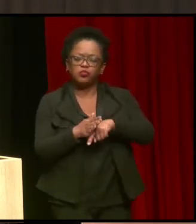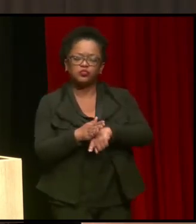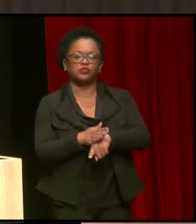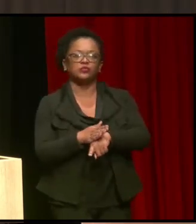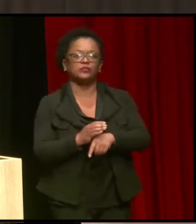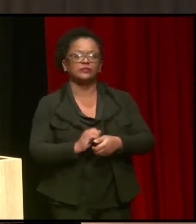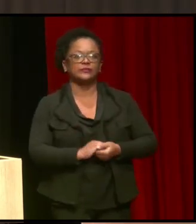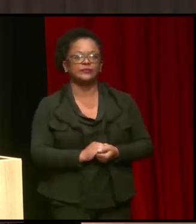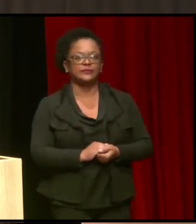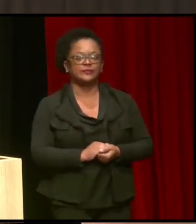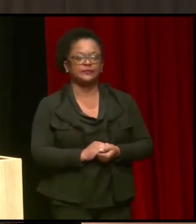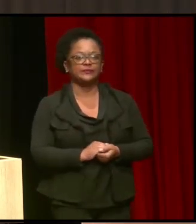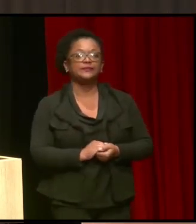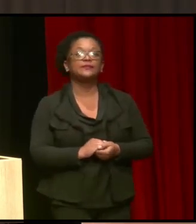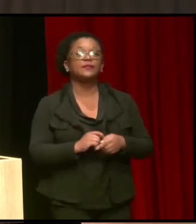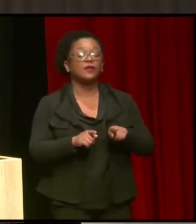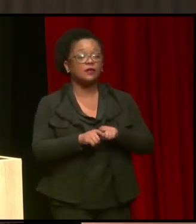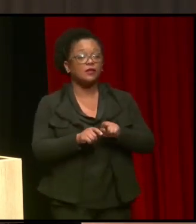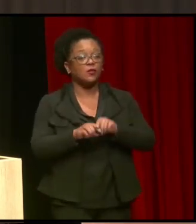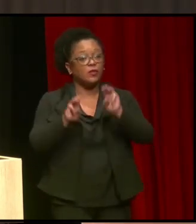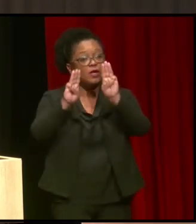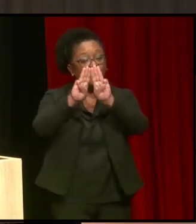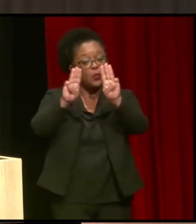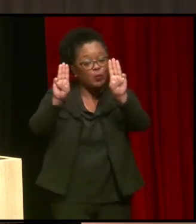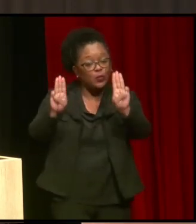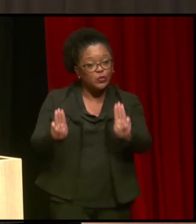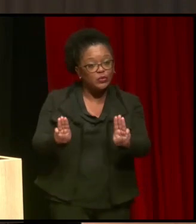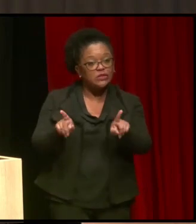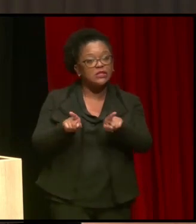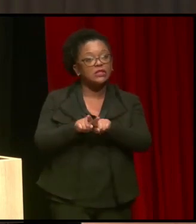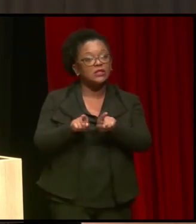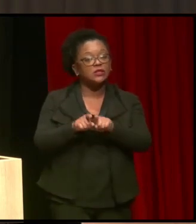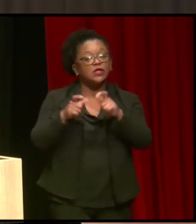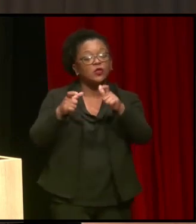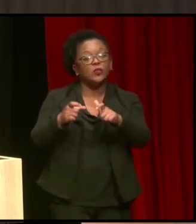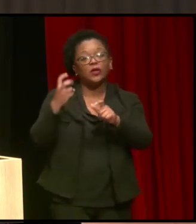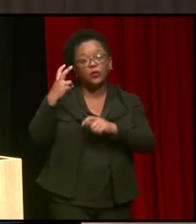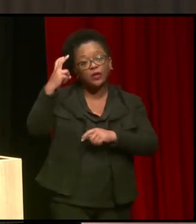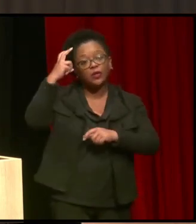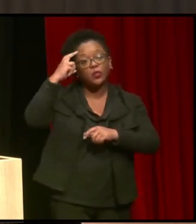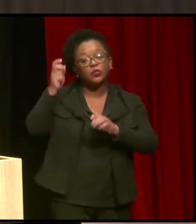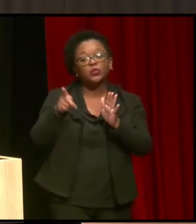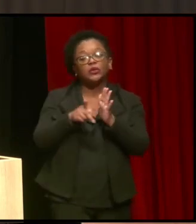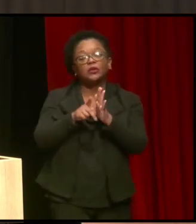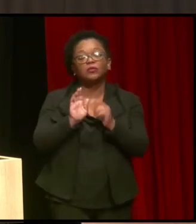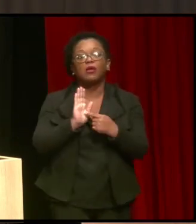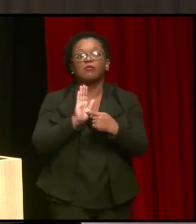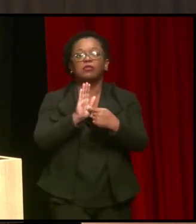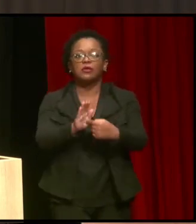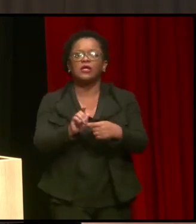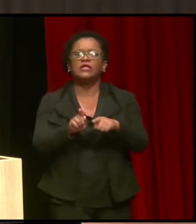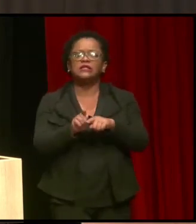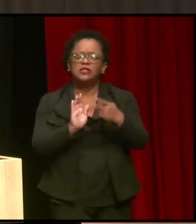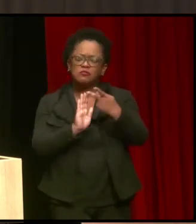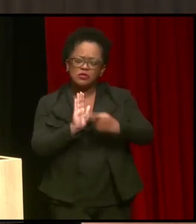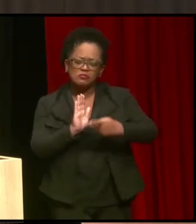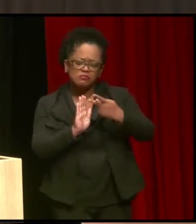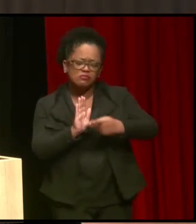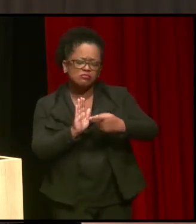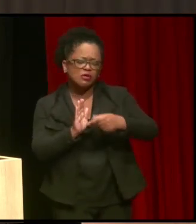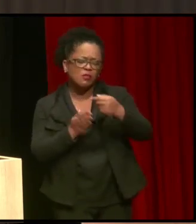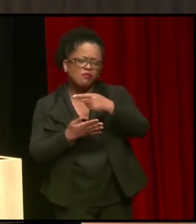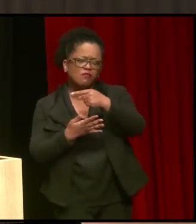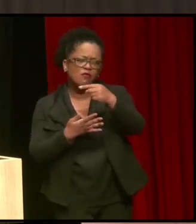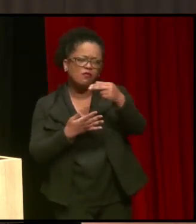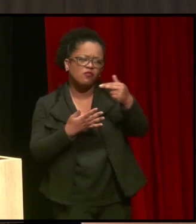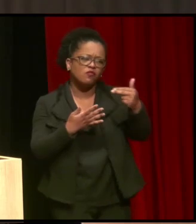O que, que mais? Tem um museu e centro cultural da Bíblia. Tem uma rádio Bíblia. Programas bíblicos, impacto social. Tudo isso é feito